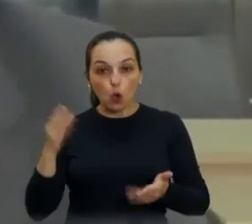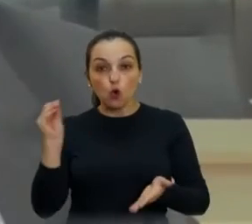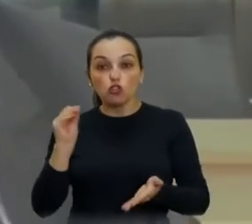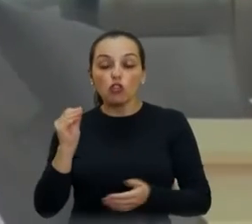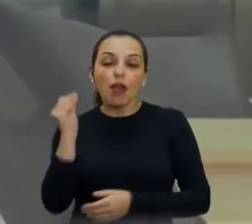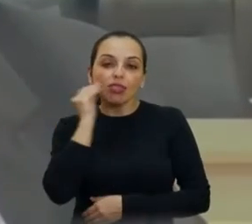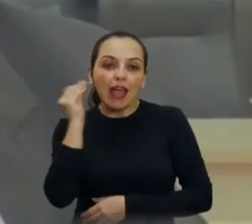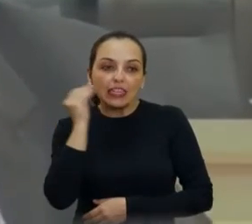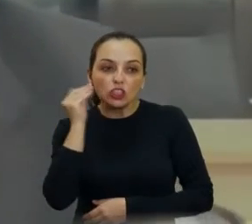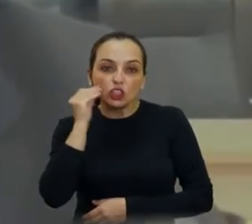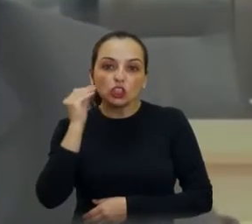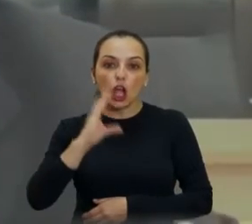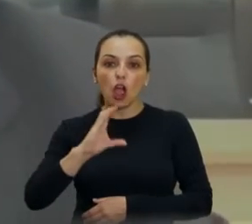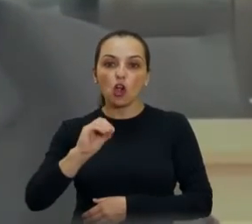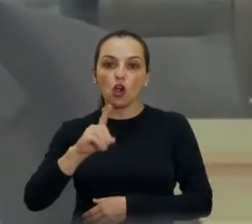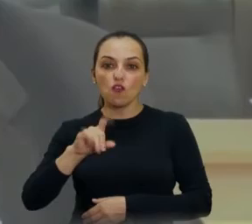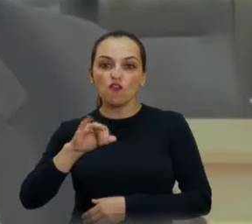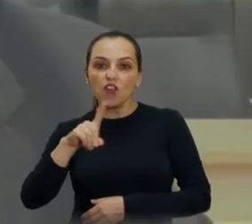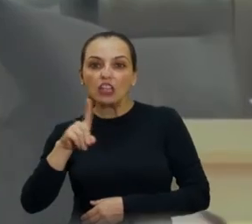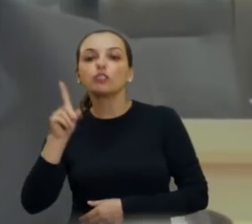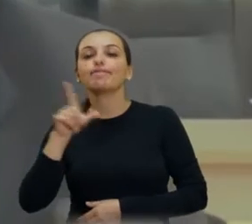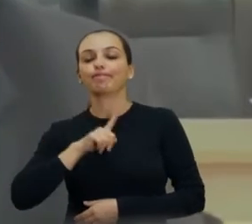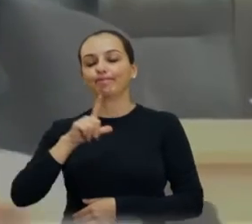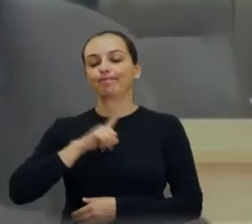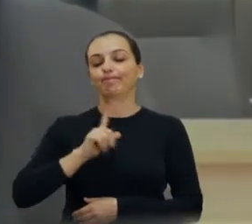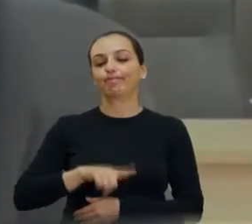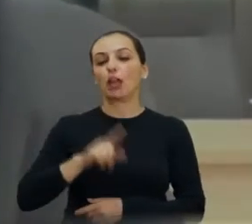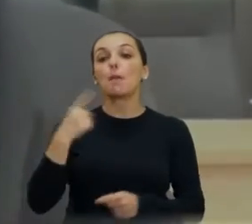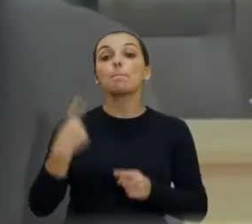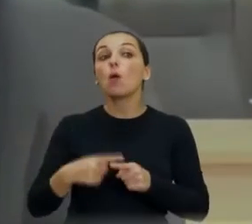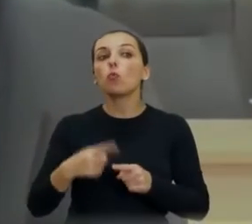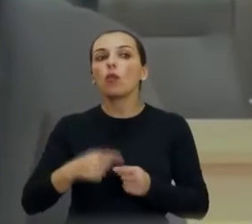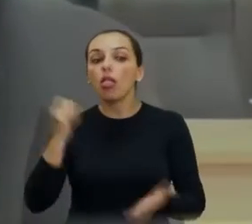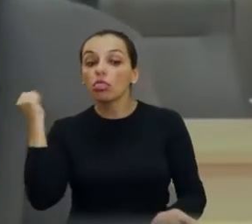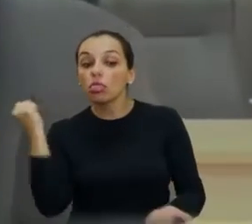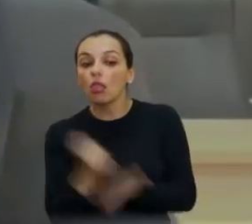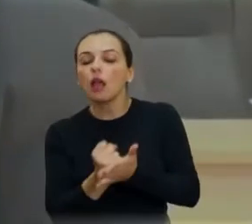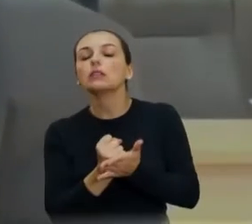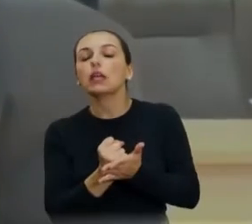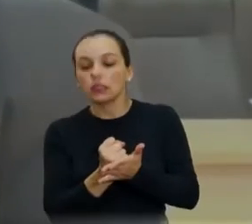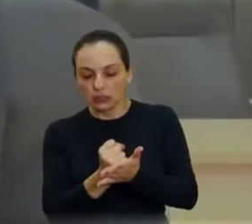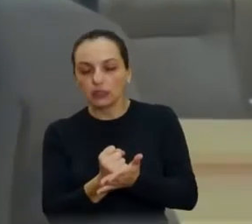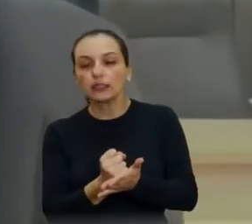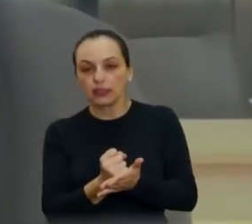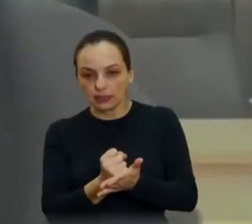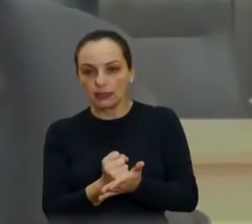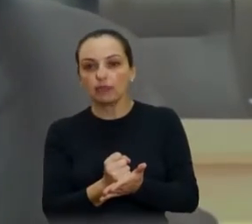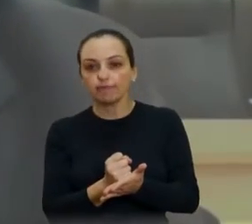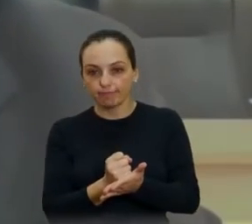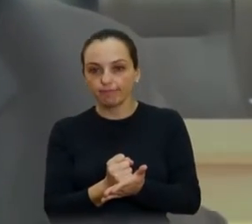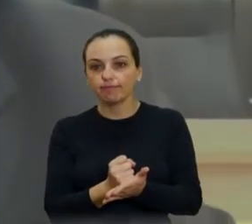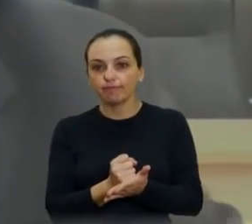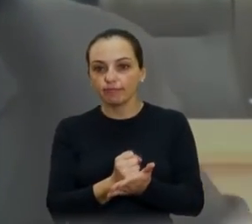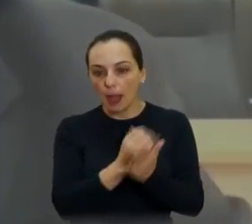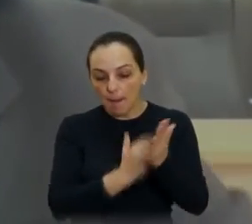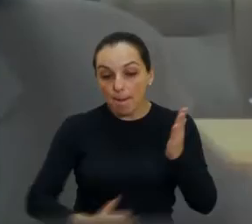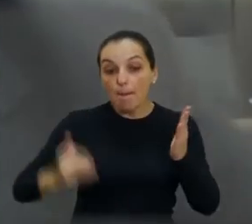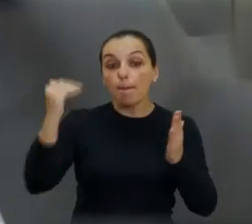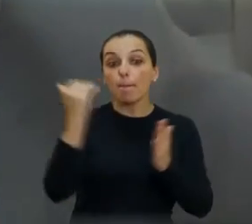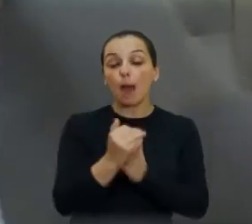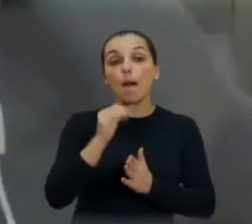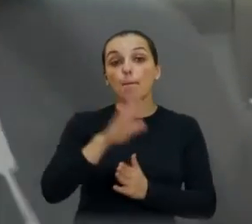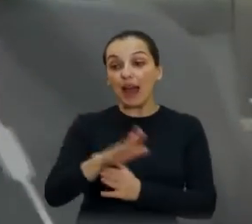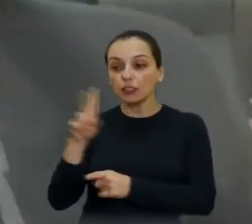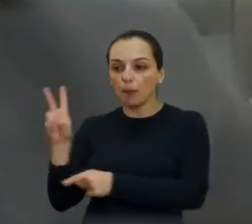teste de Covid. Para que isso? Porque registra sim no número a mais de óbitos por Covid, mas é uma forma